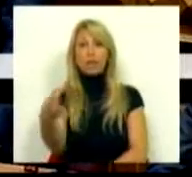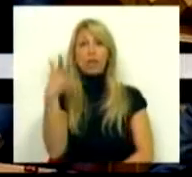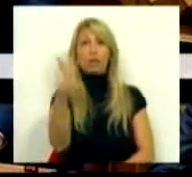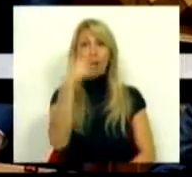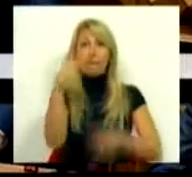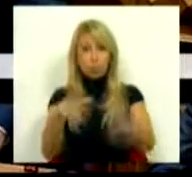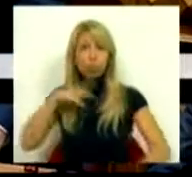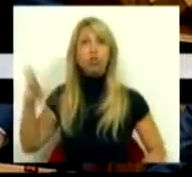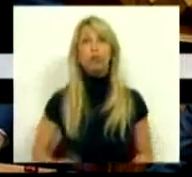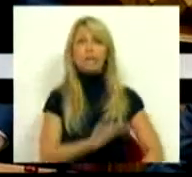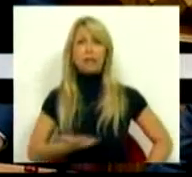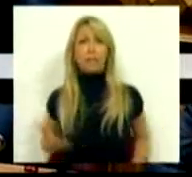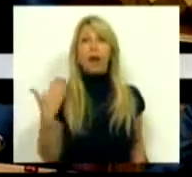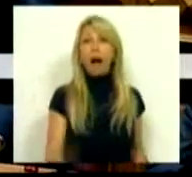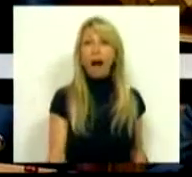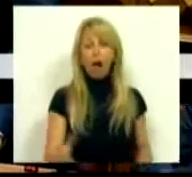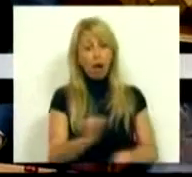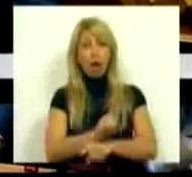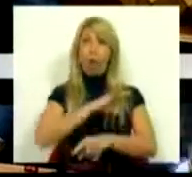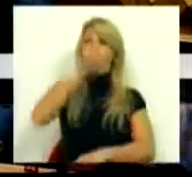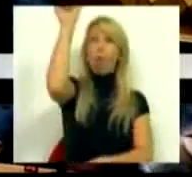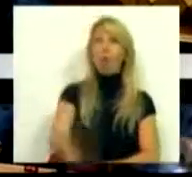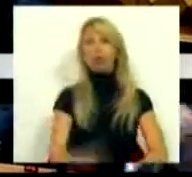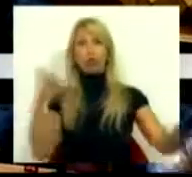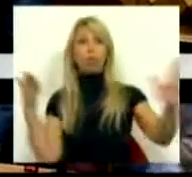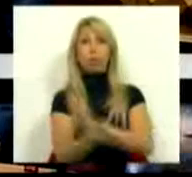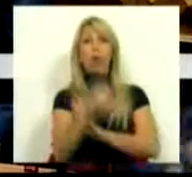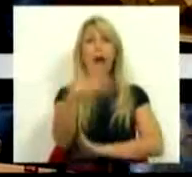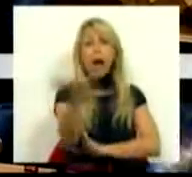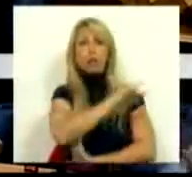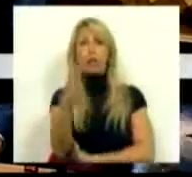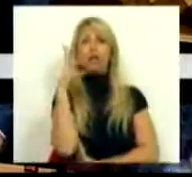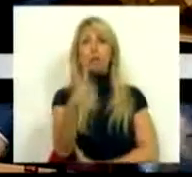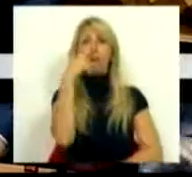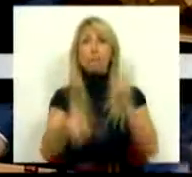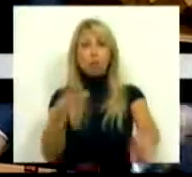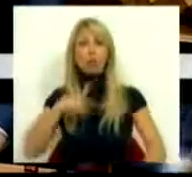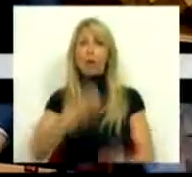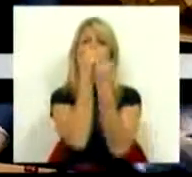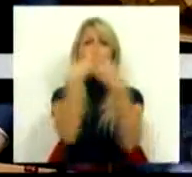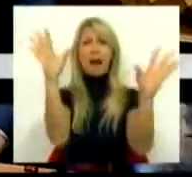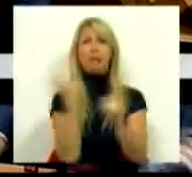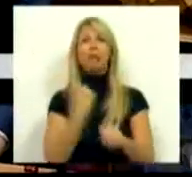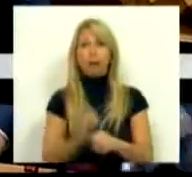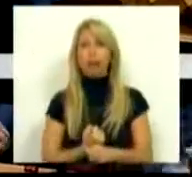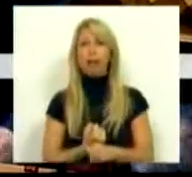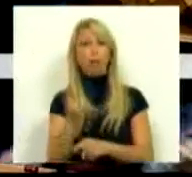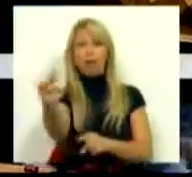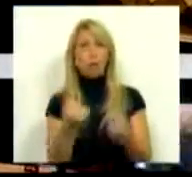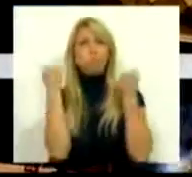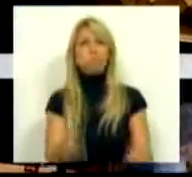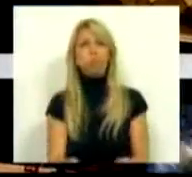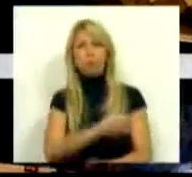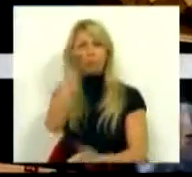portugueses desempregados, que desde que o senhor tomou posse há mais de 200 mil portugueses que perderam o emprego e não é capaz de